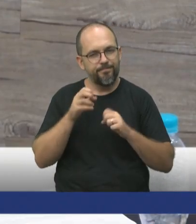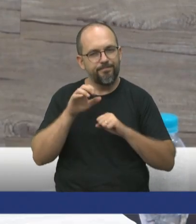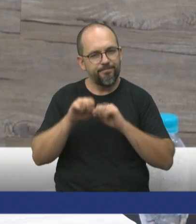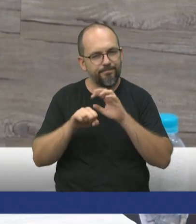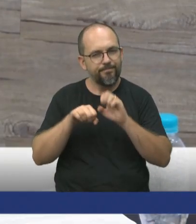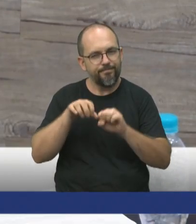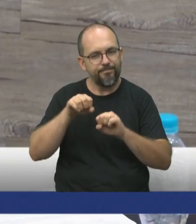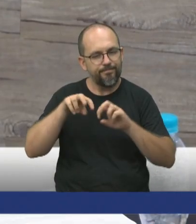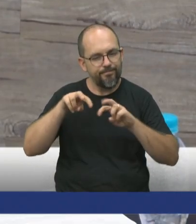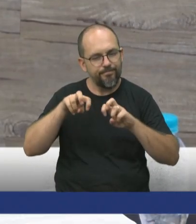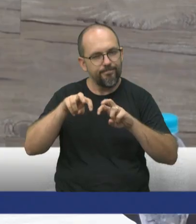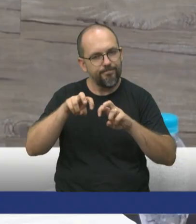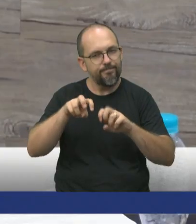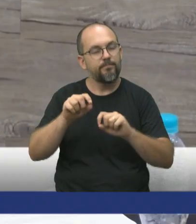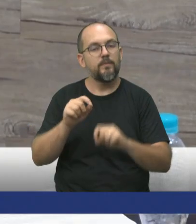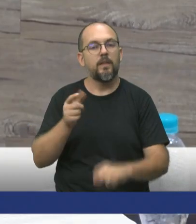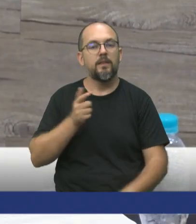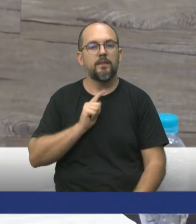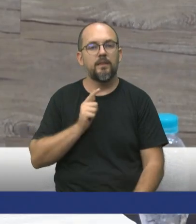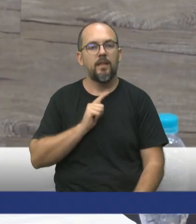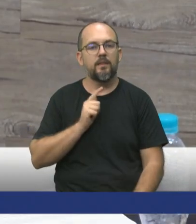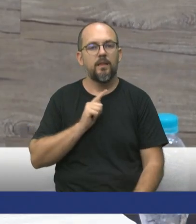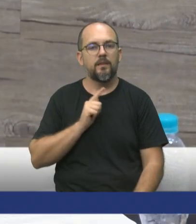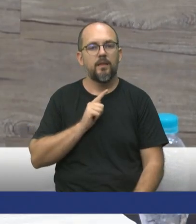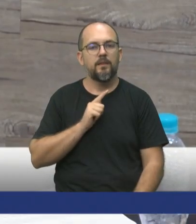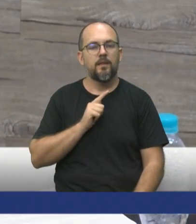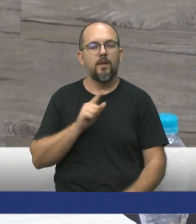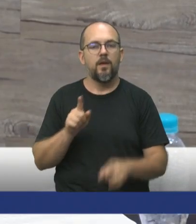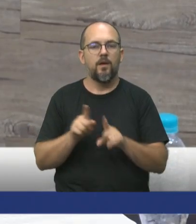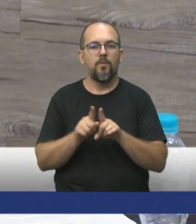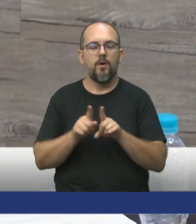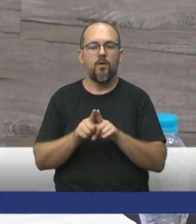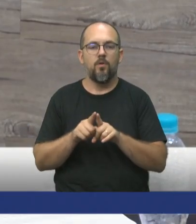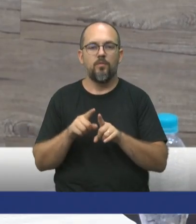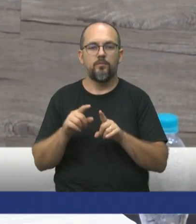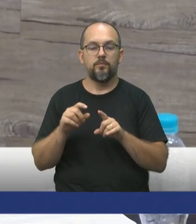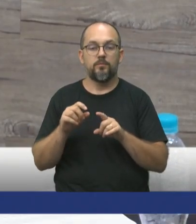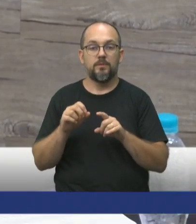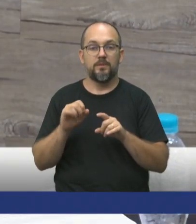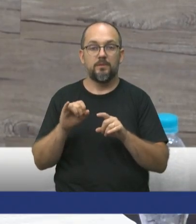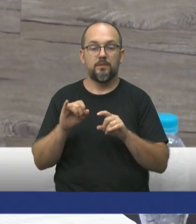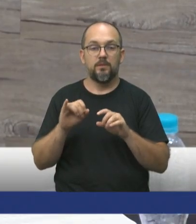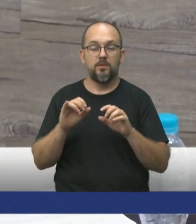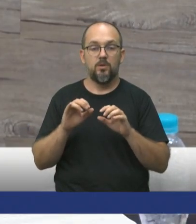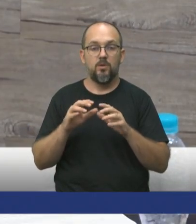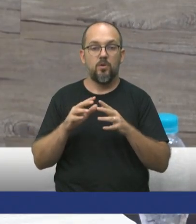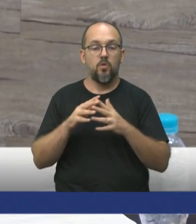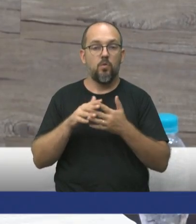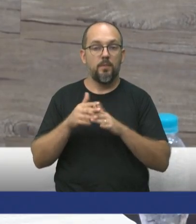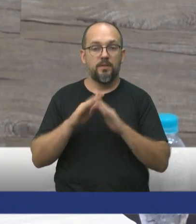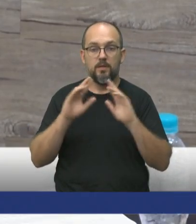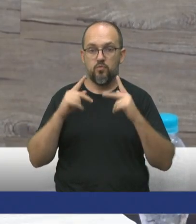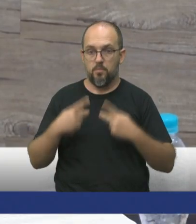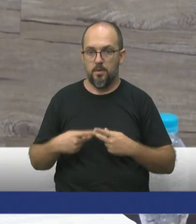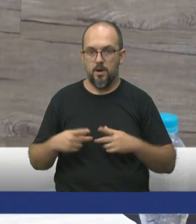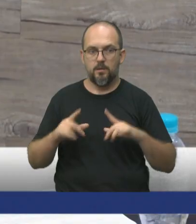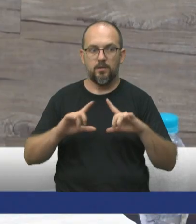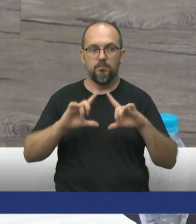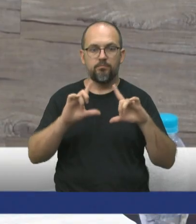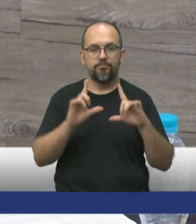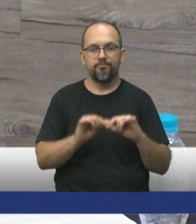que, ao nós reduzirmos a complexidade humana às deficiências que as pessoas